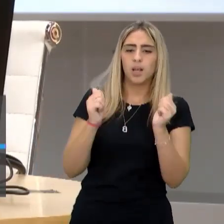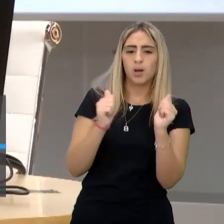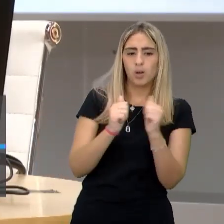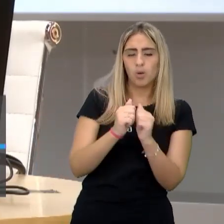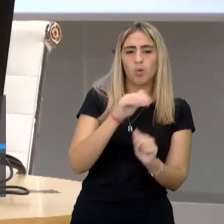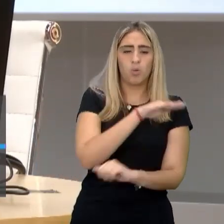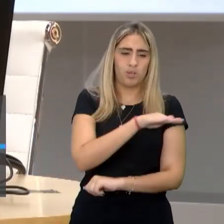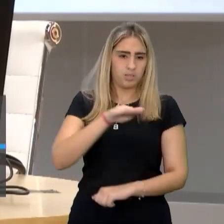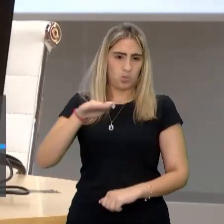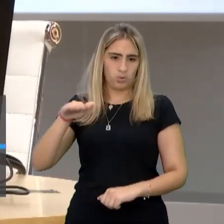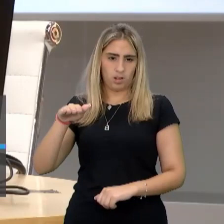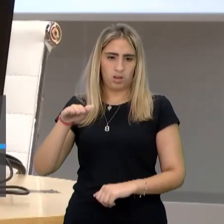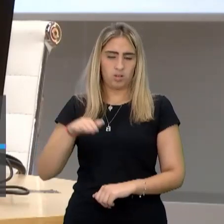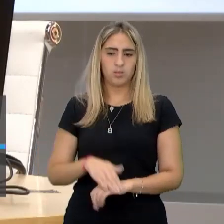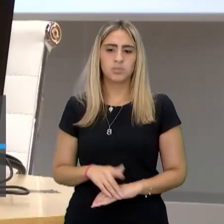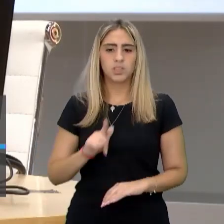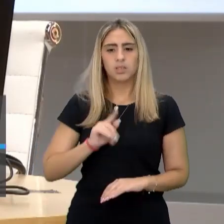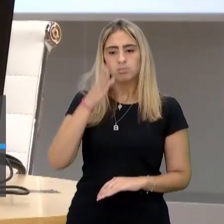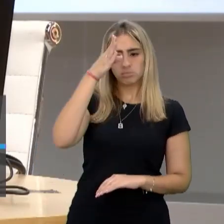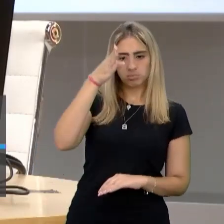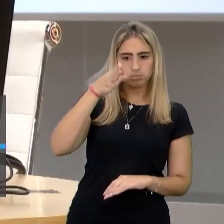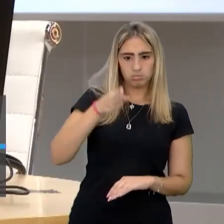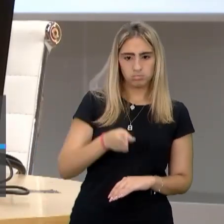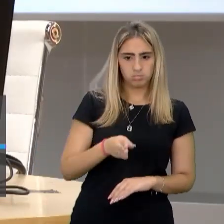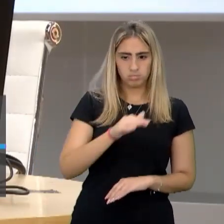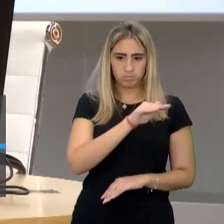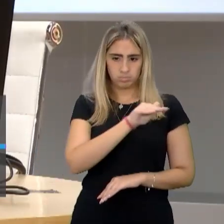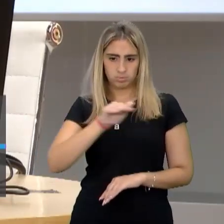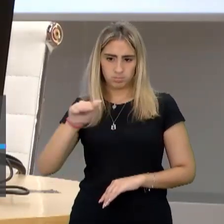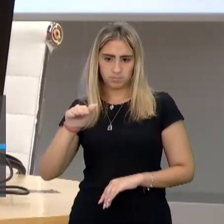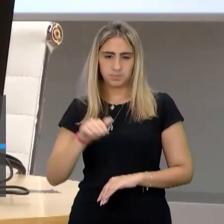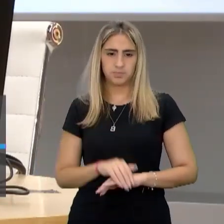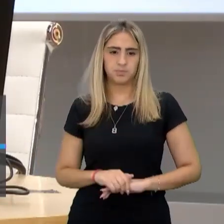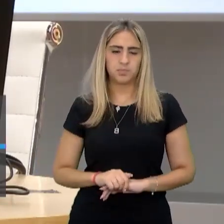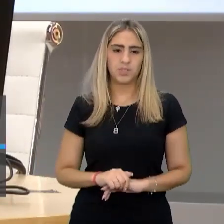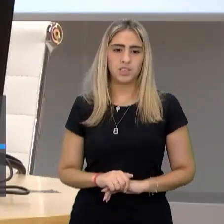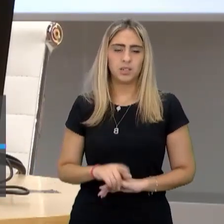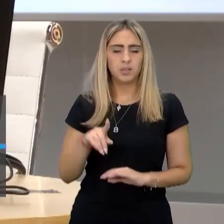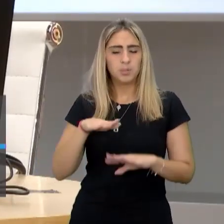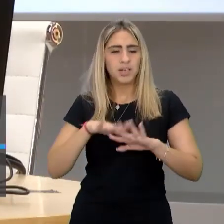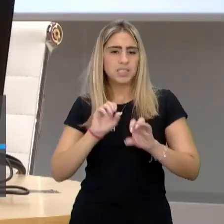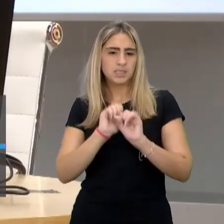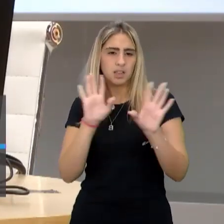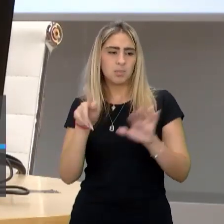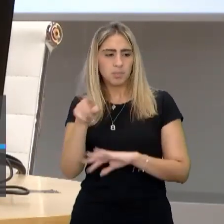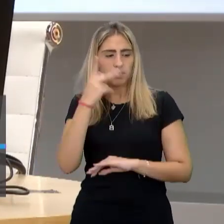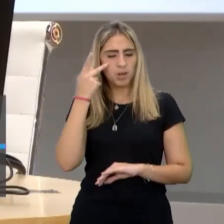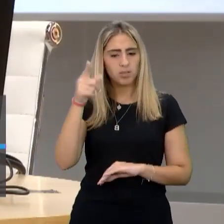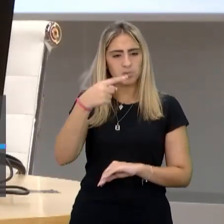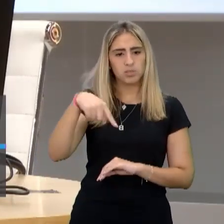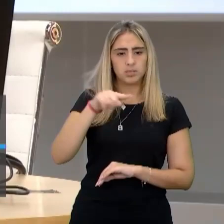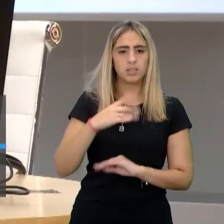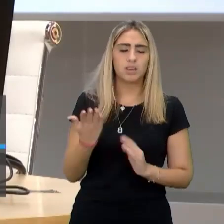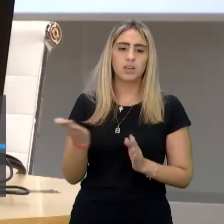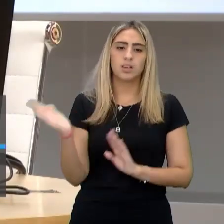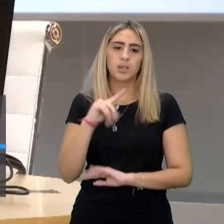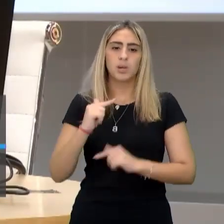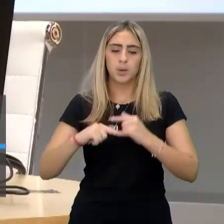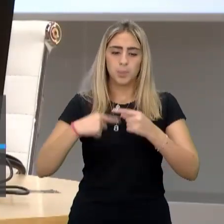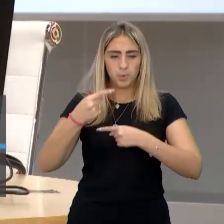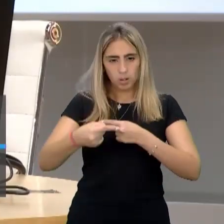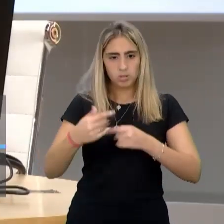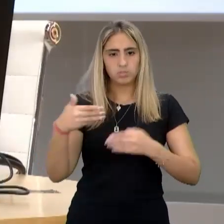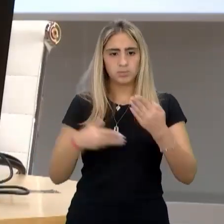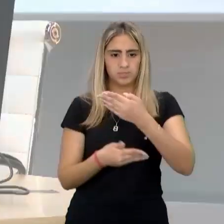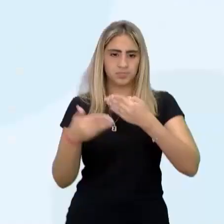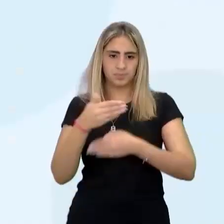menos isso, a gente tem outros exemplos aqui para ficar mais claro para vocês, tá bom? Então, vamos lá agora para o próximo slide.